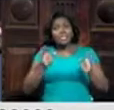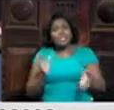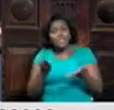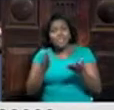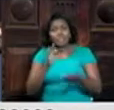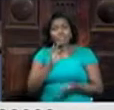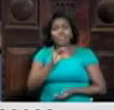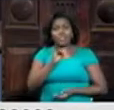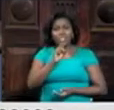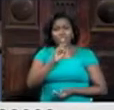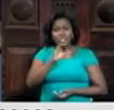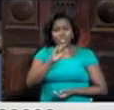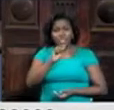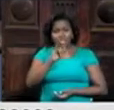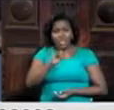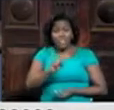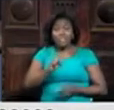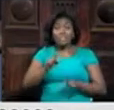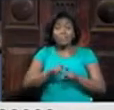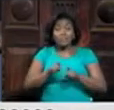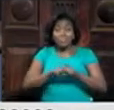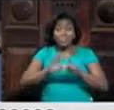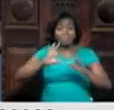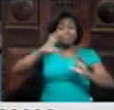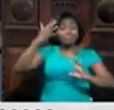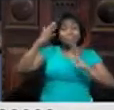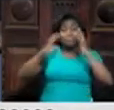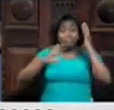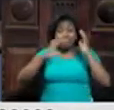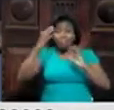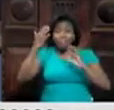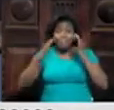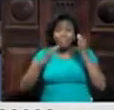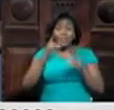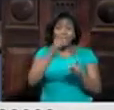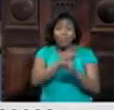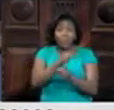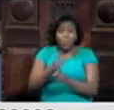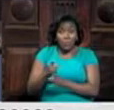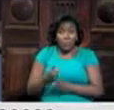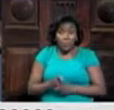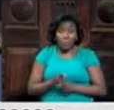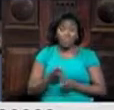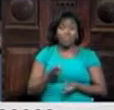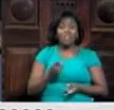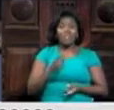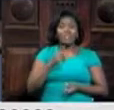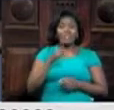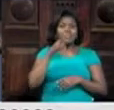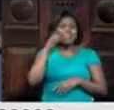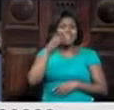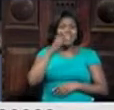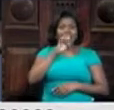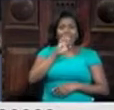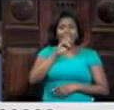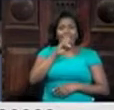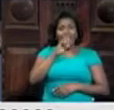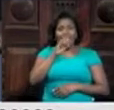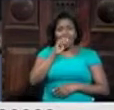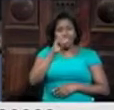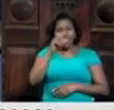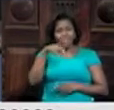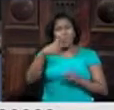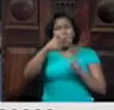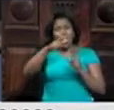outras situações que a gente conta diretamente com o apoio do líder de governo, deputado Edson Albertassi, e de outras pessoas que